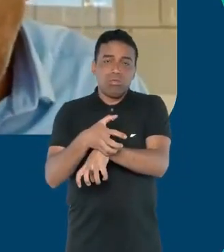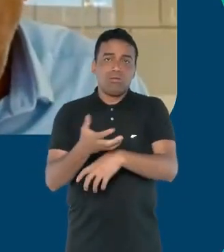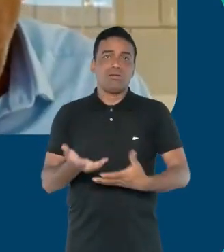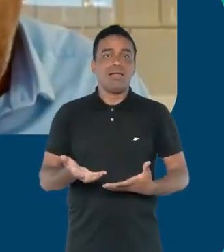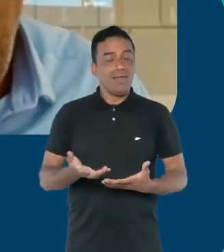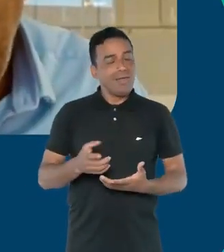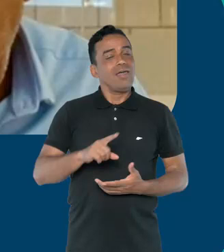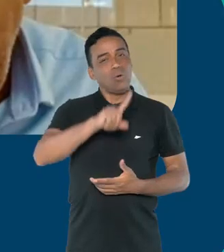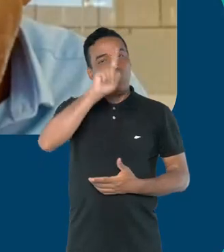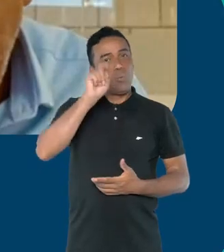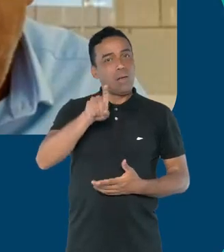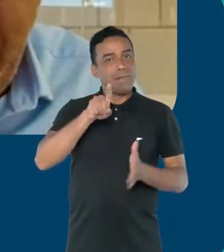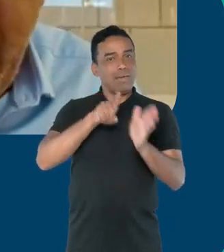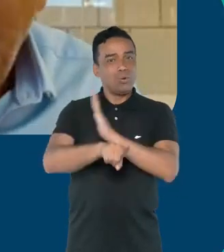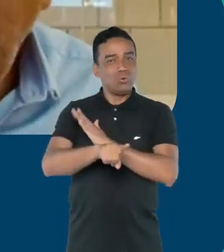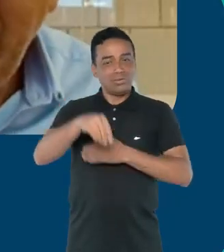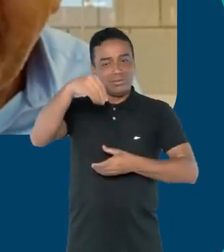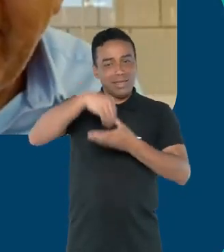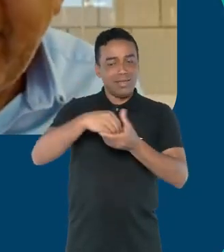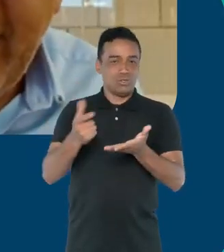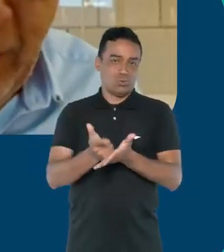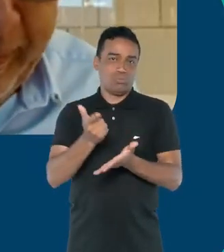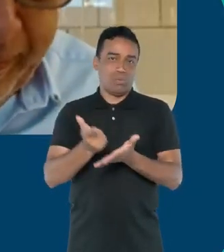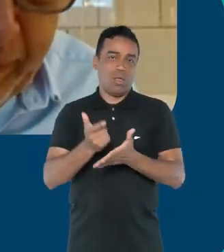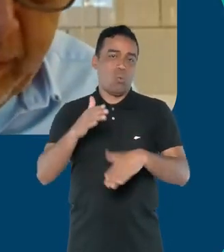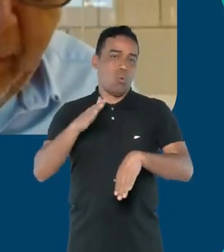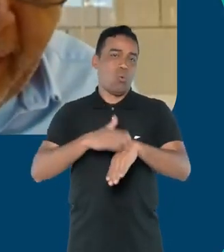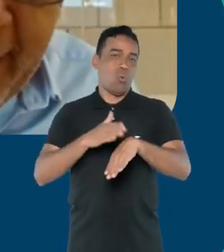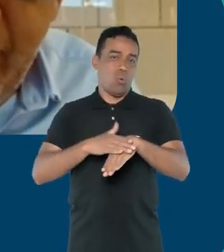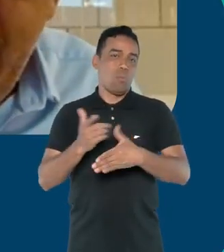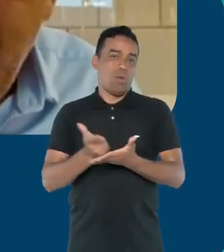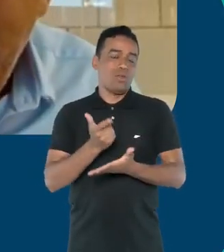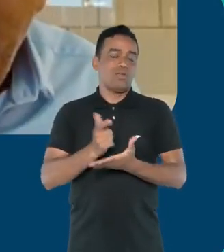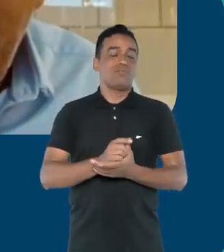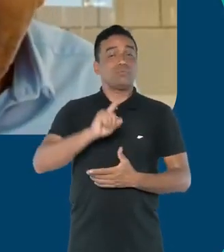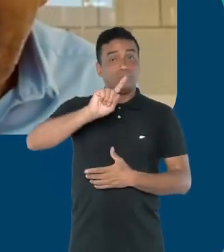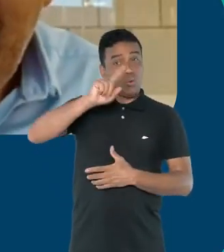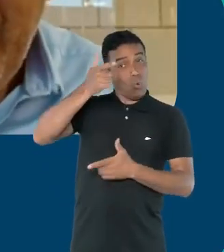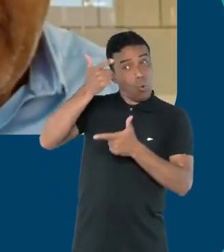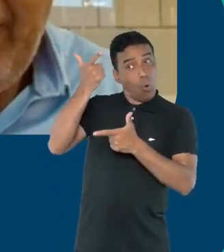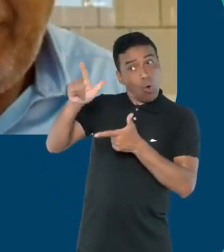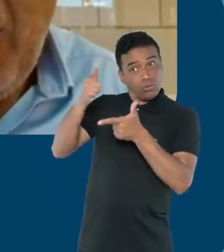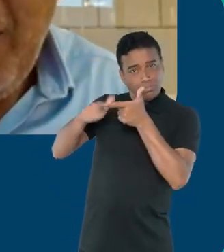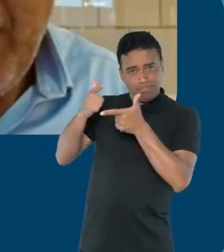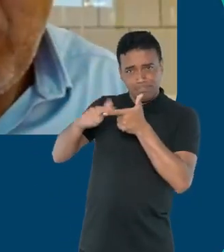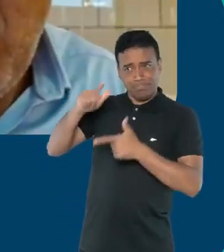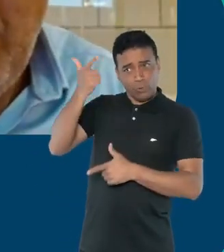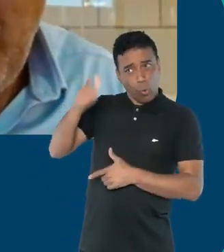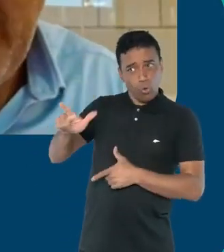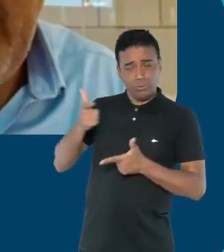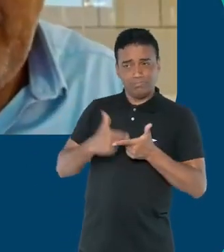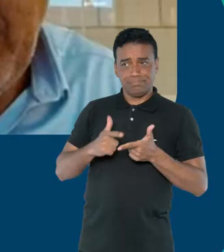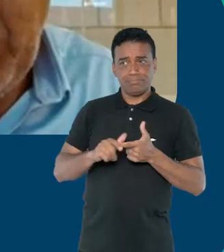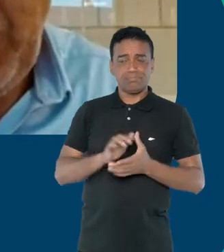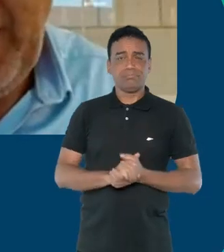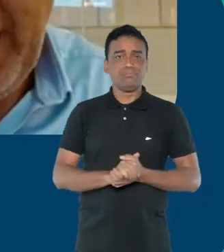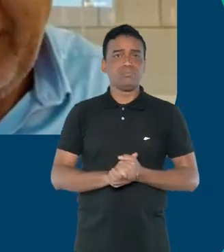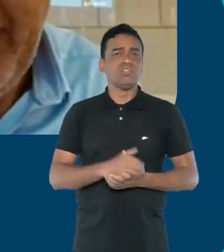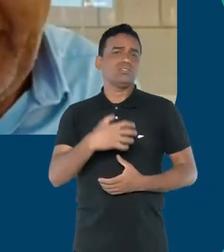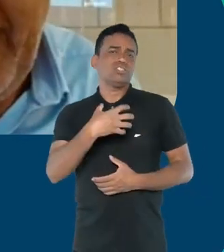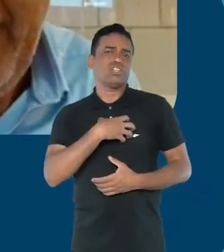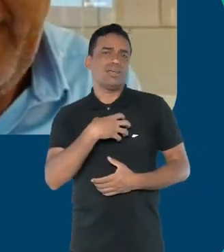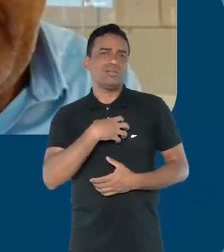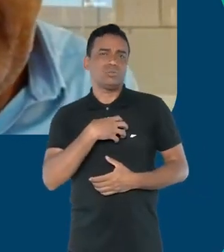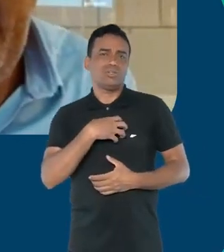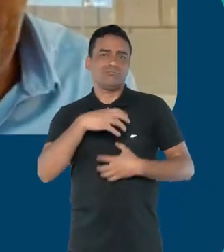eu deixo no livro. A outra questão, Gabriel, é que a forma como a